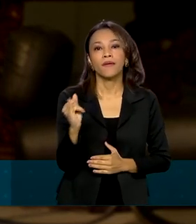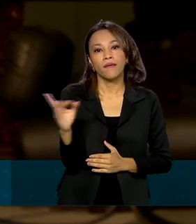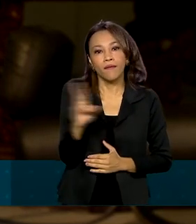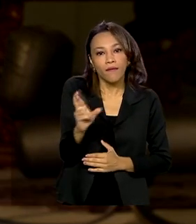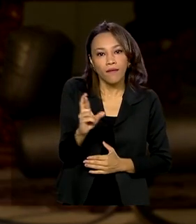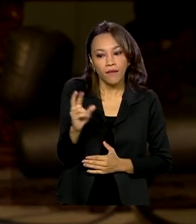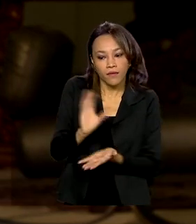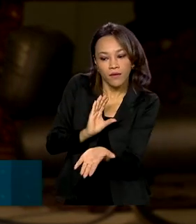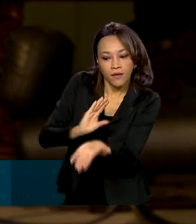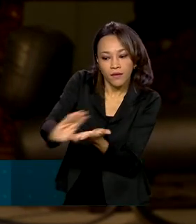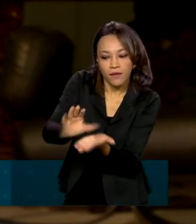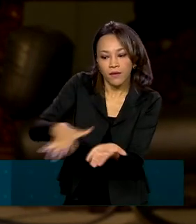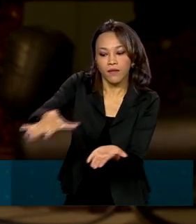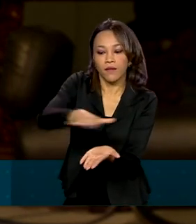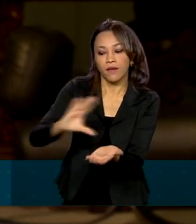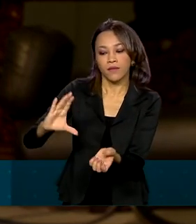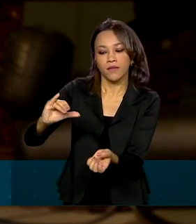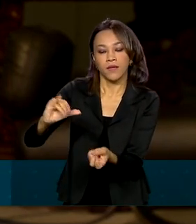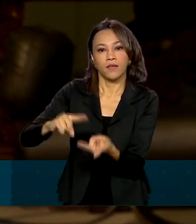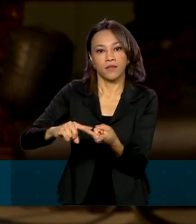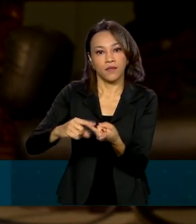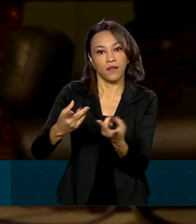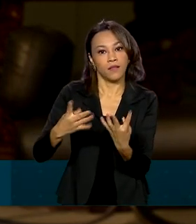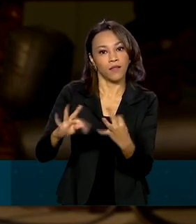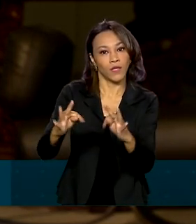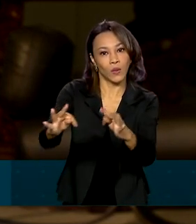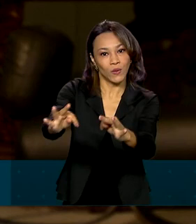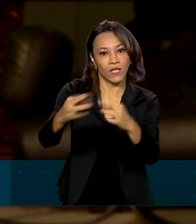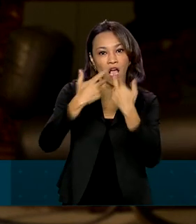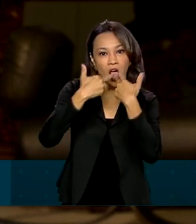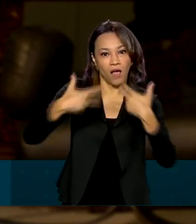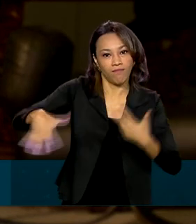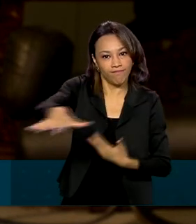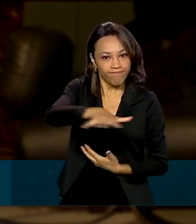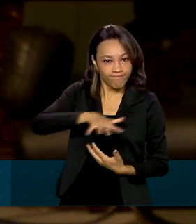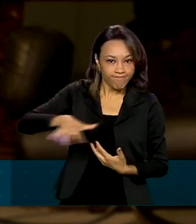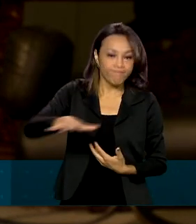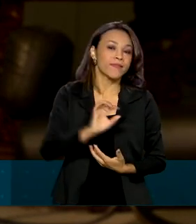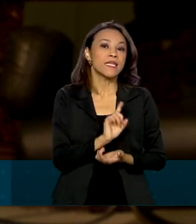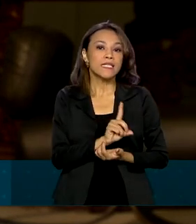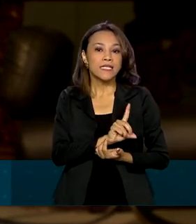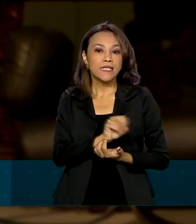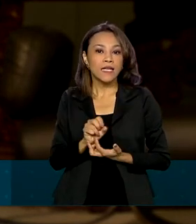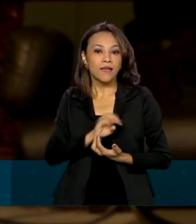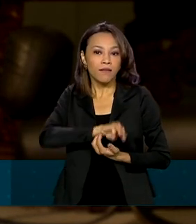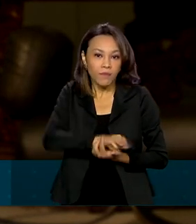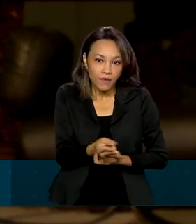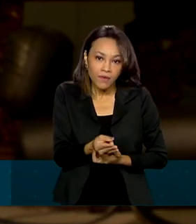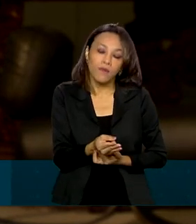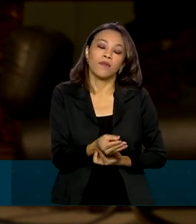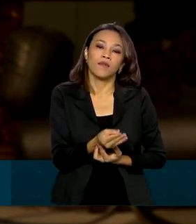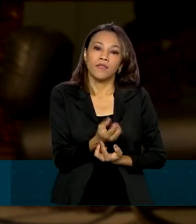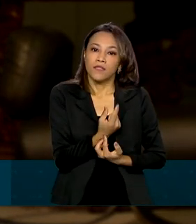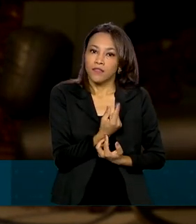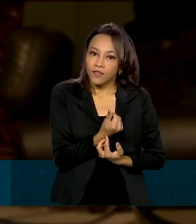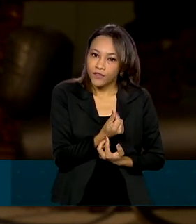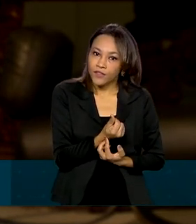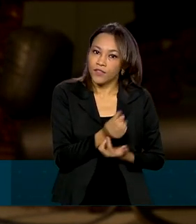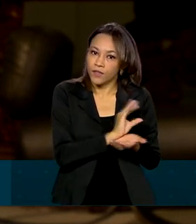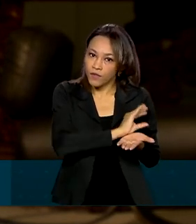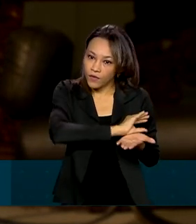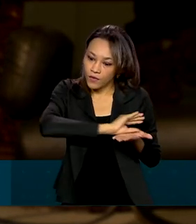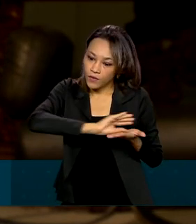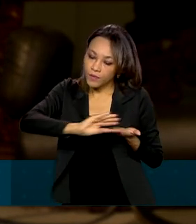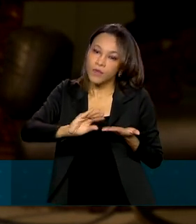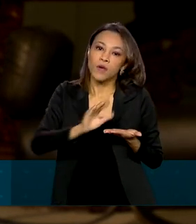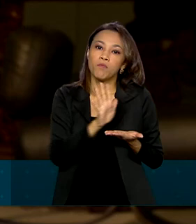em ciência, tecnologia e inovações. Isso foi distribuído inicialmente, 100 milhões que vieram do Fundo Nacional de Desenvolvimento Científico e